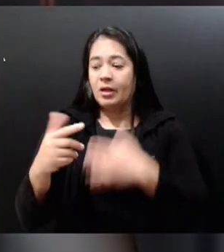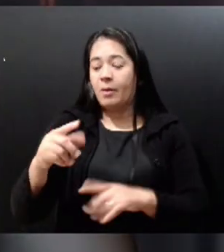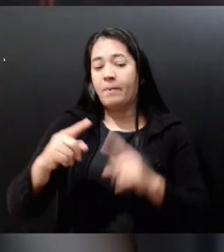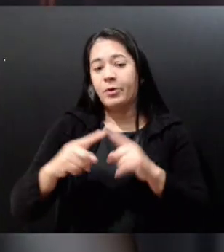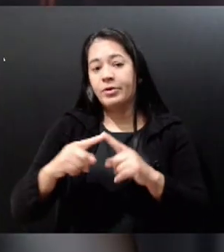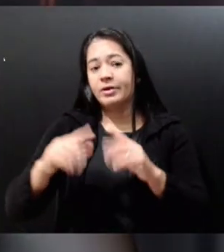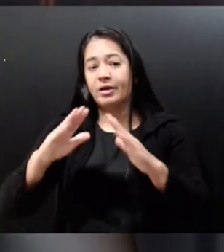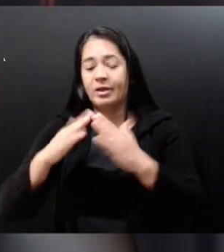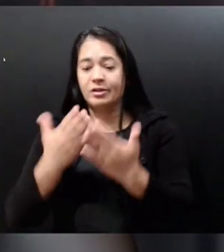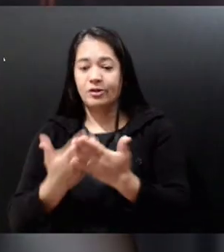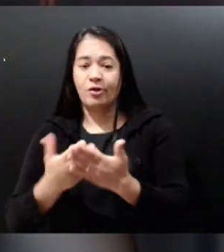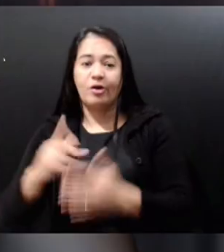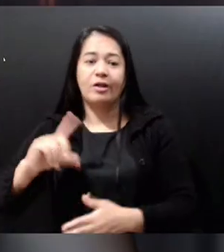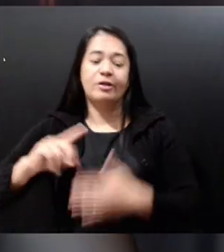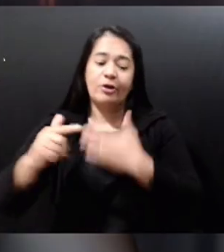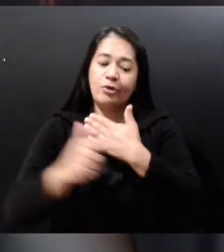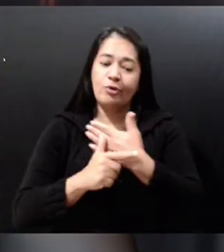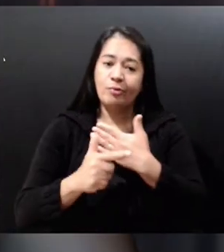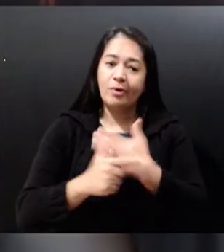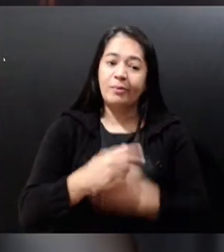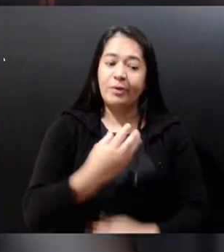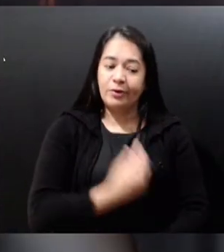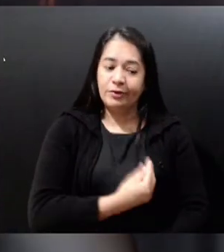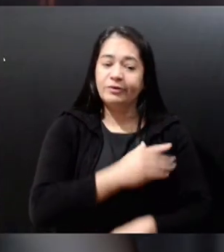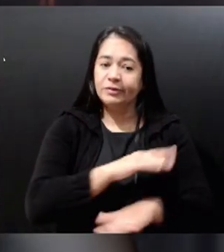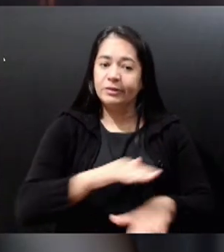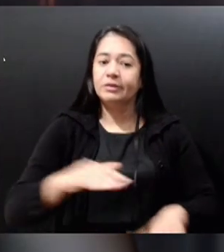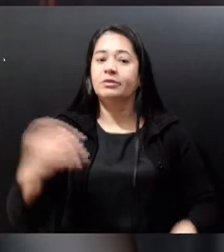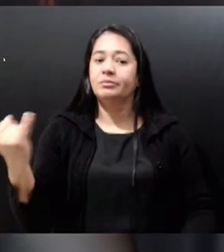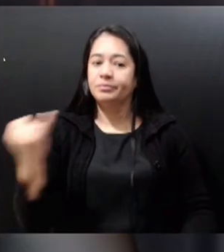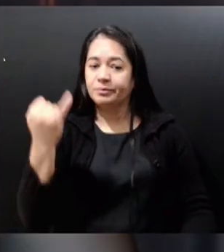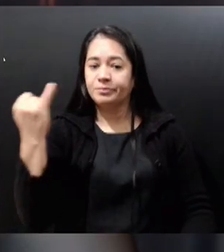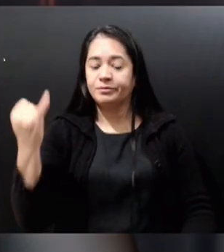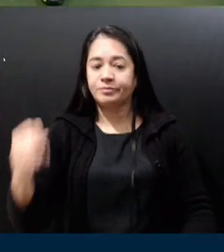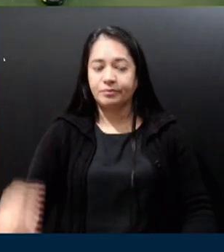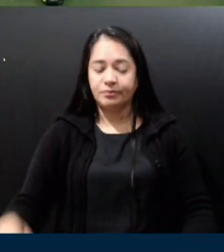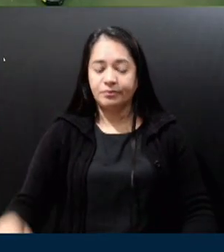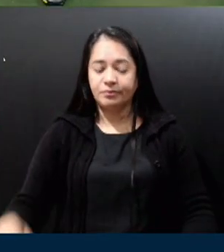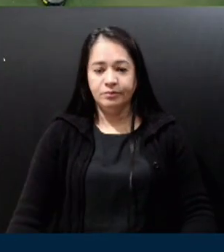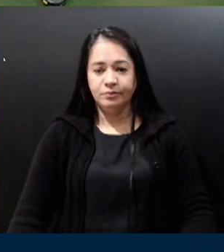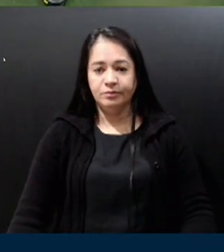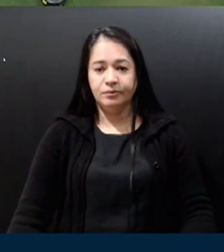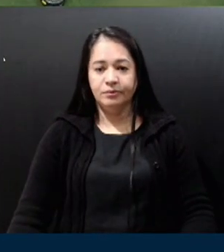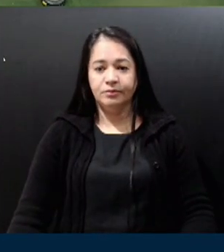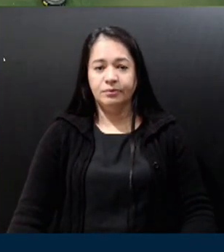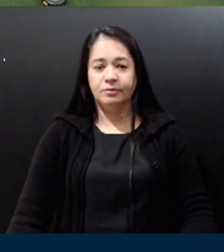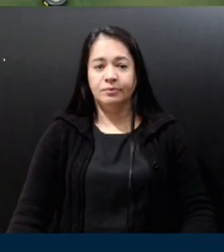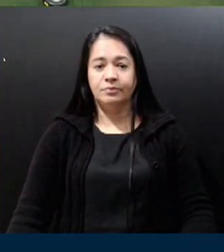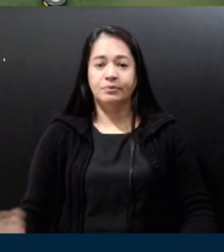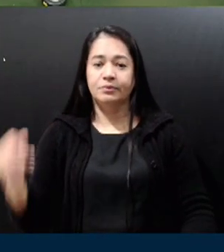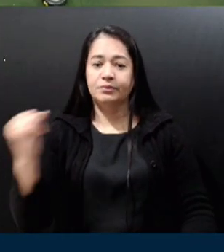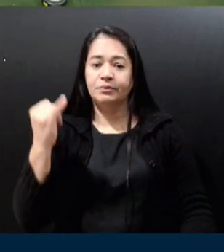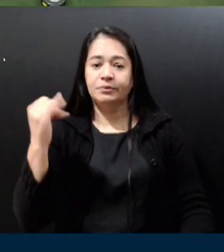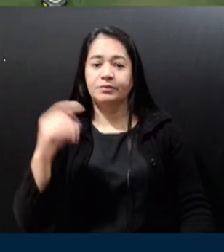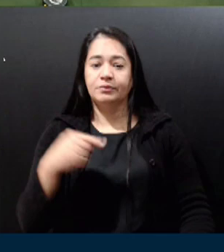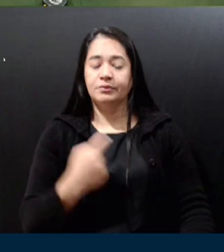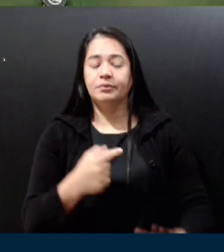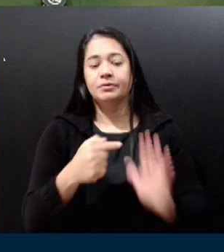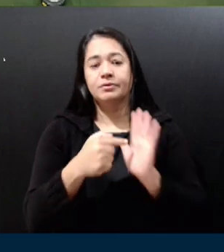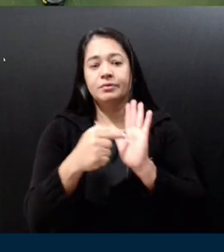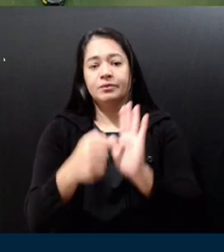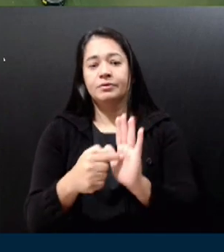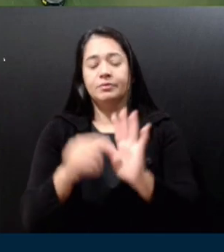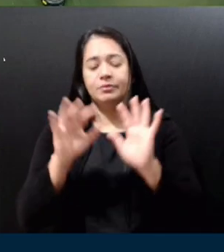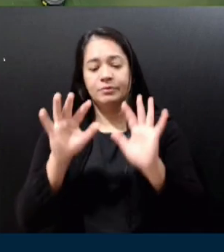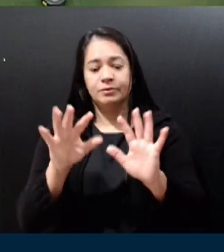nem ideia. Muito, muito importante. Importante também nós trazermos, né, esse